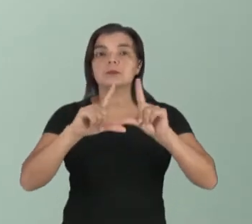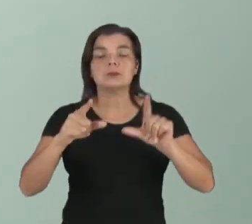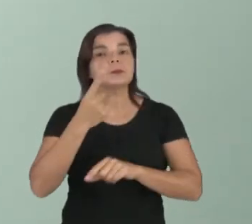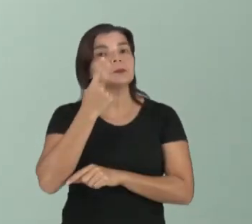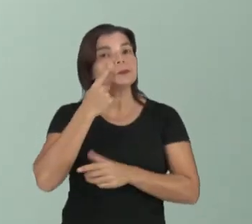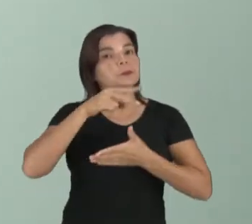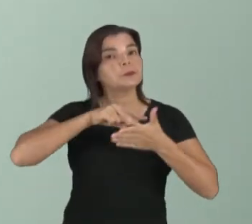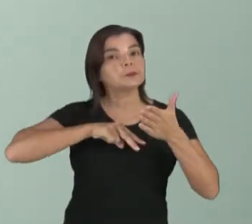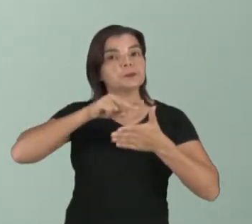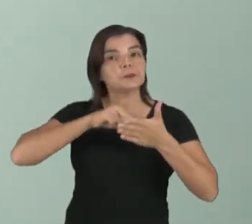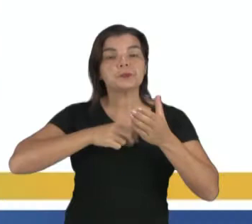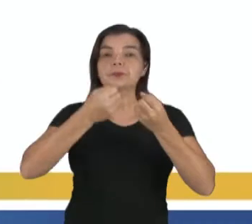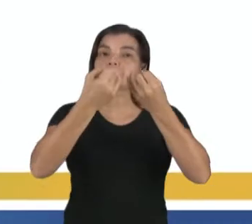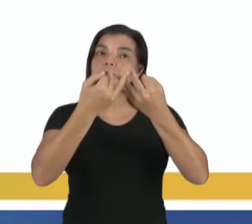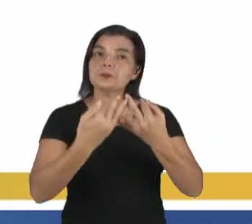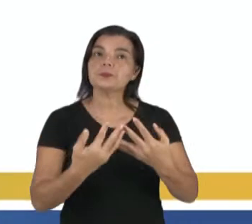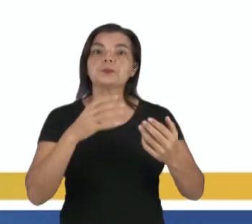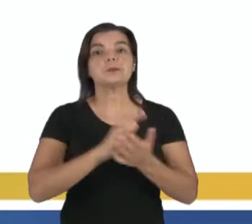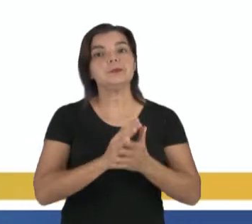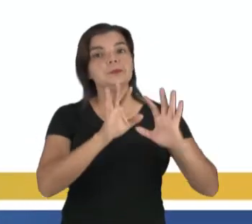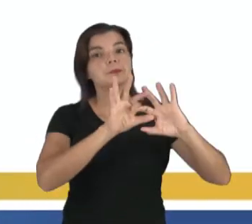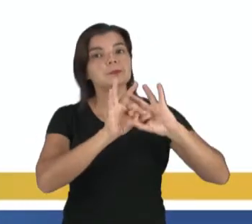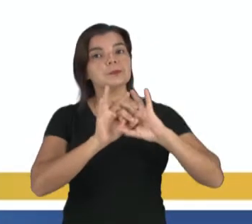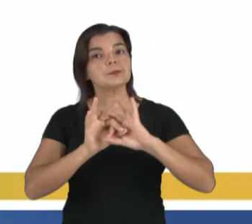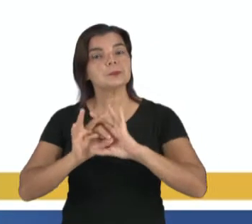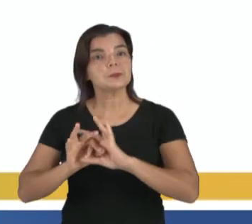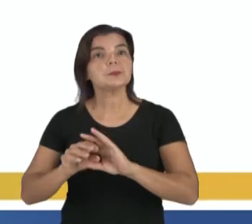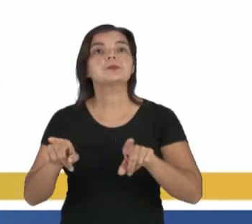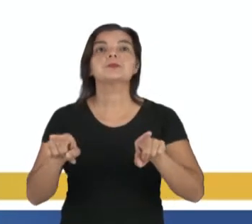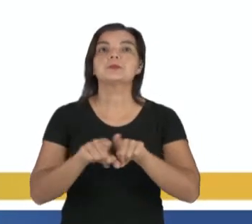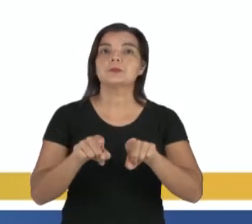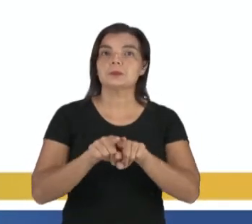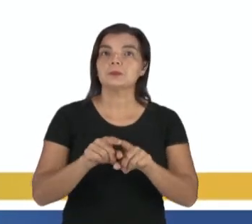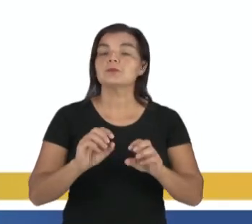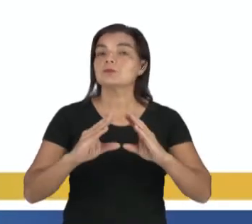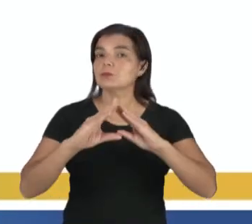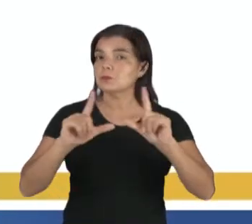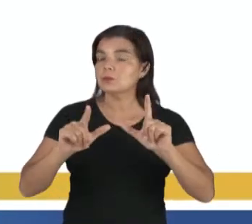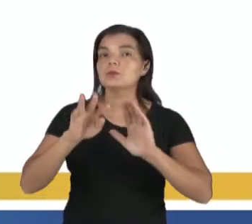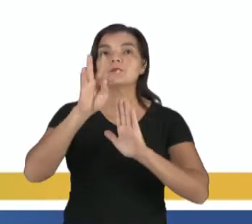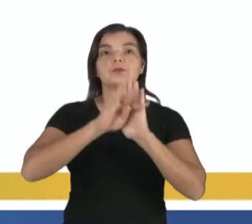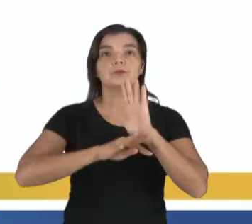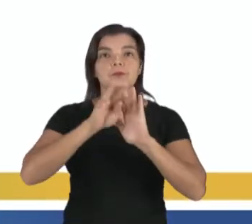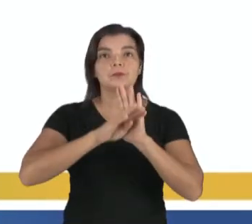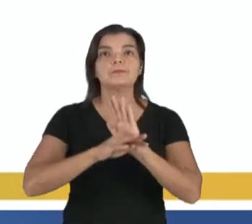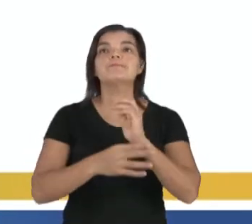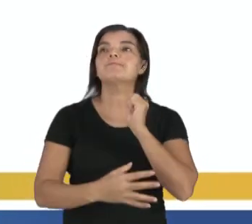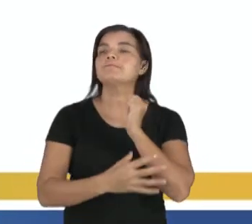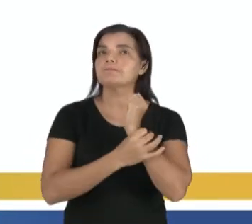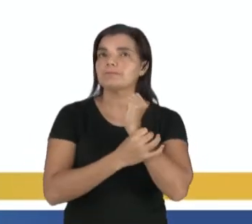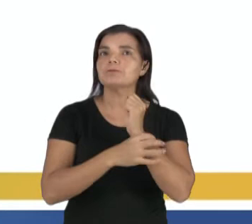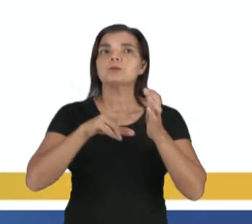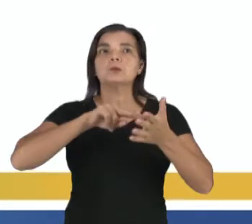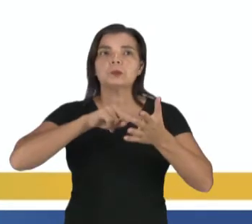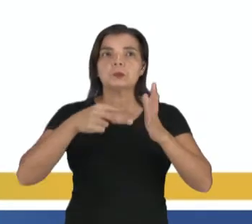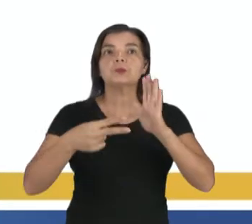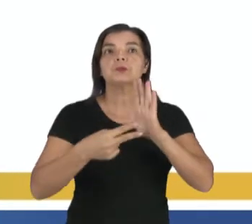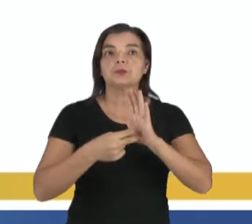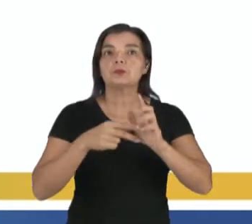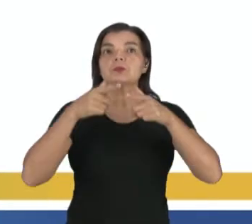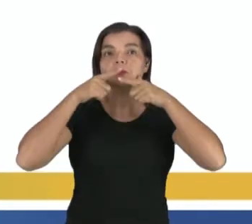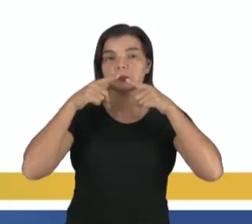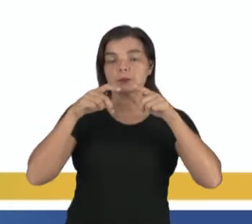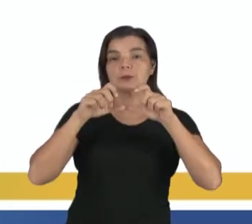ler o conceito de coerência. É o que trata da formação lógica do texto, garantindo-lhe